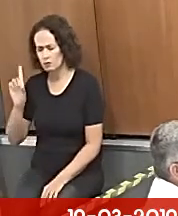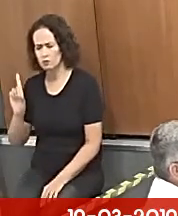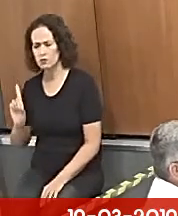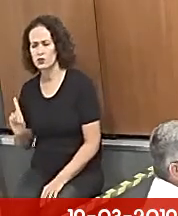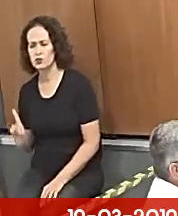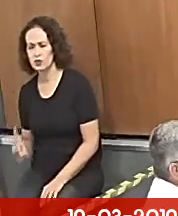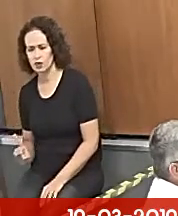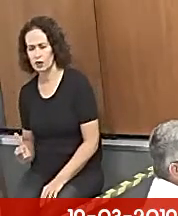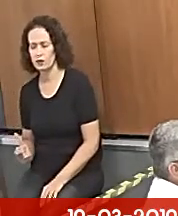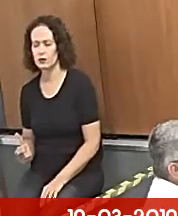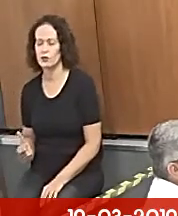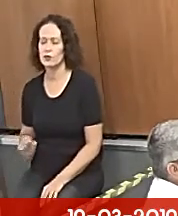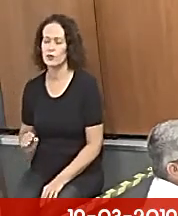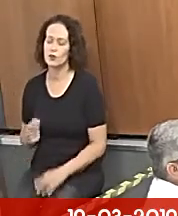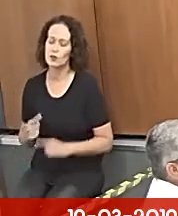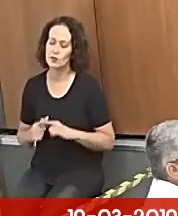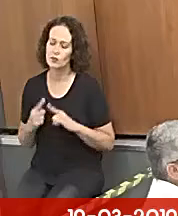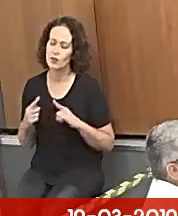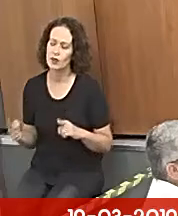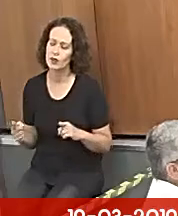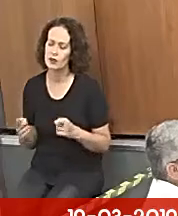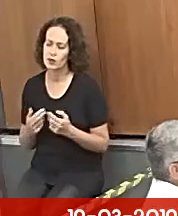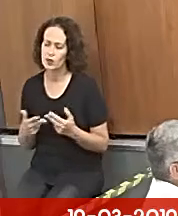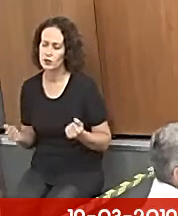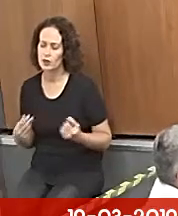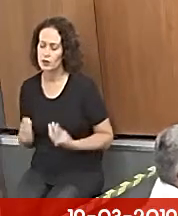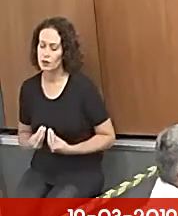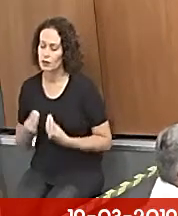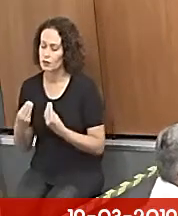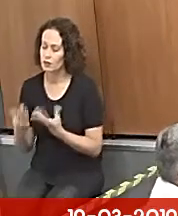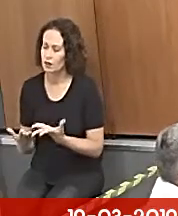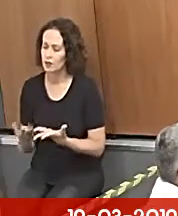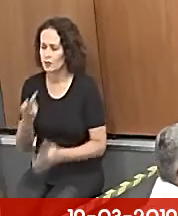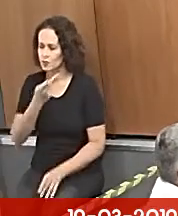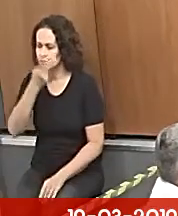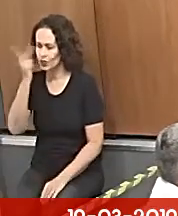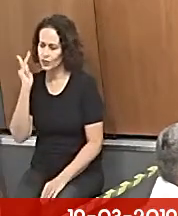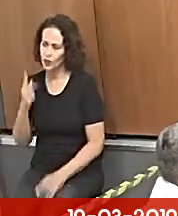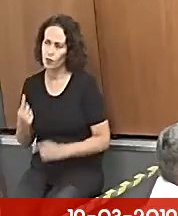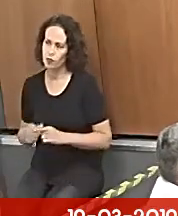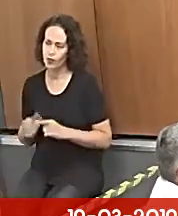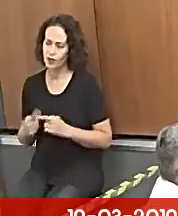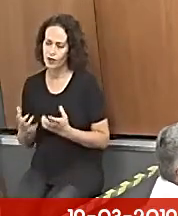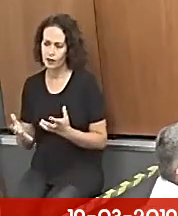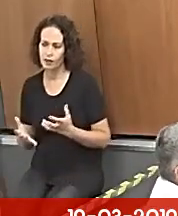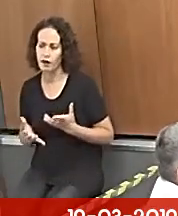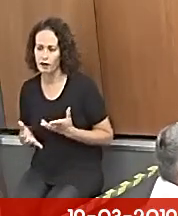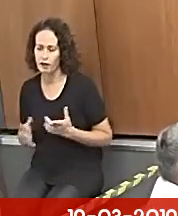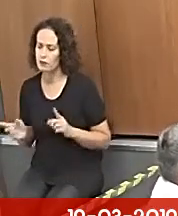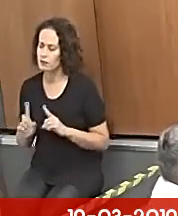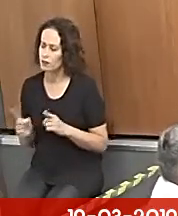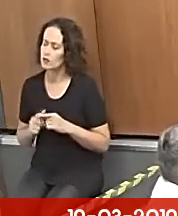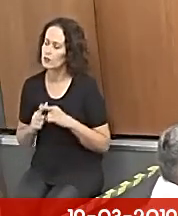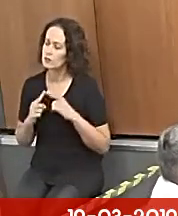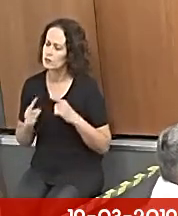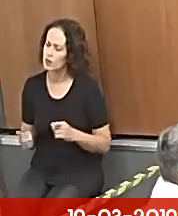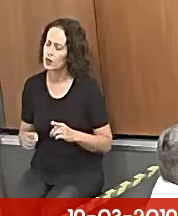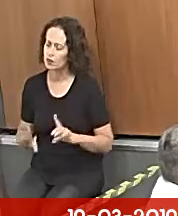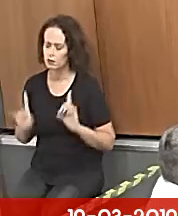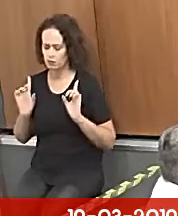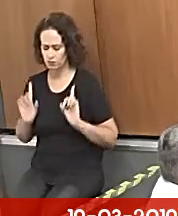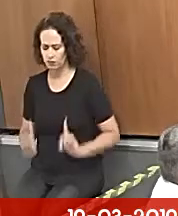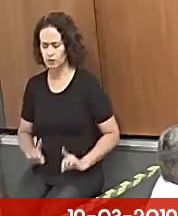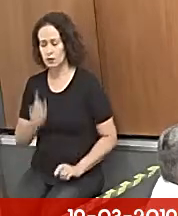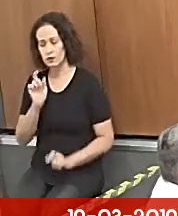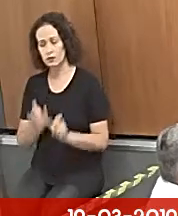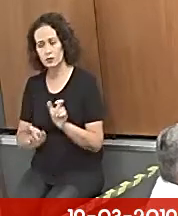algo assim que você dá pra pessoa porque é um ser comum é um ser igual a todos têm